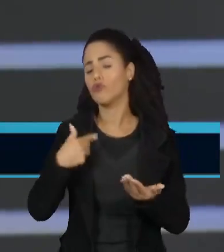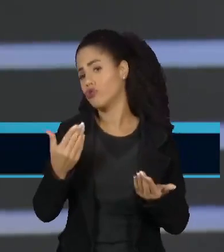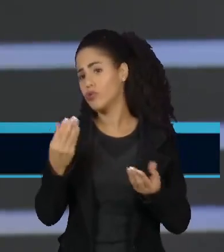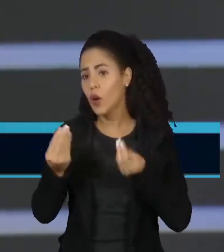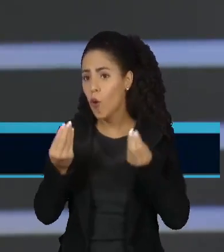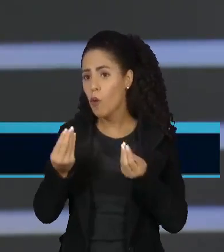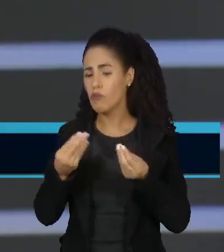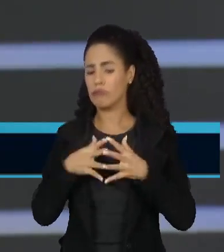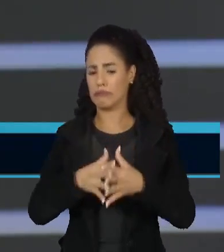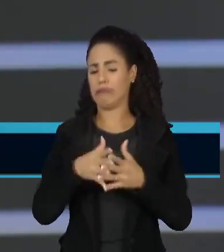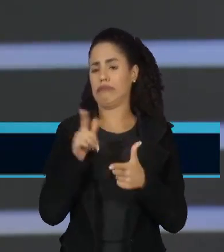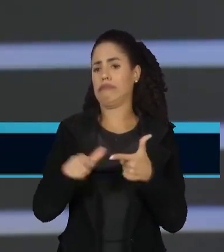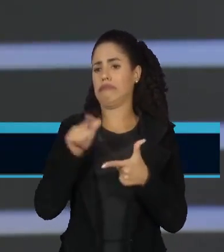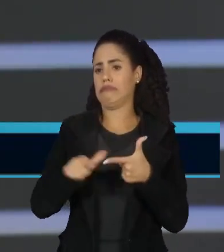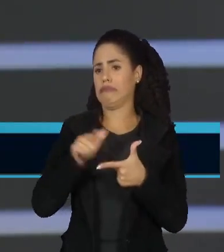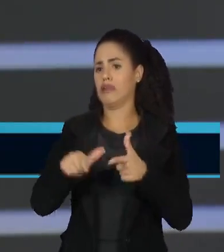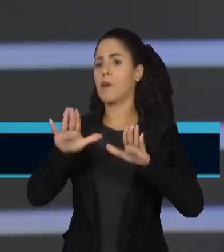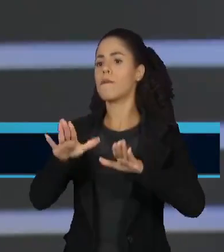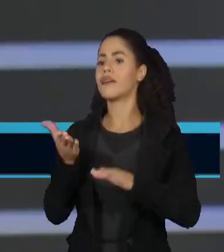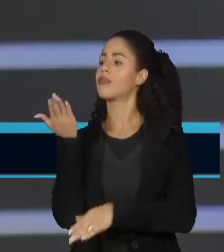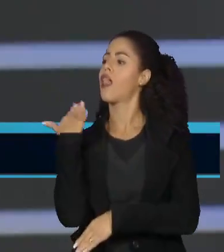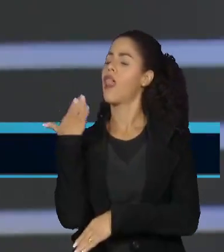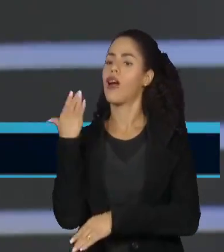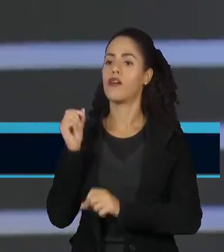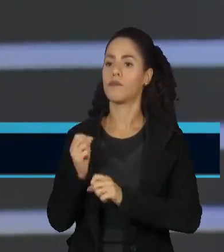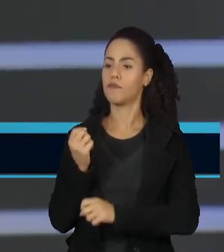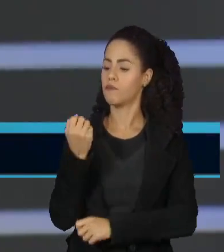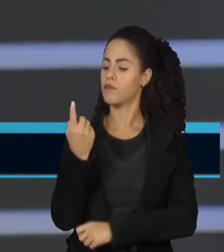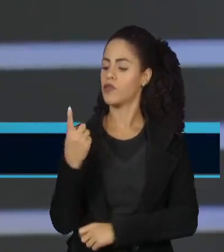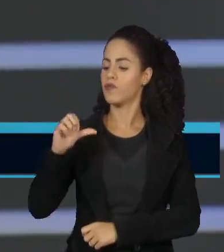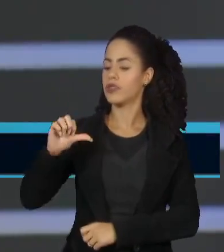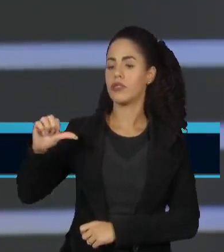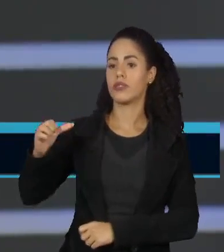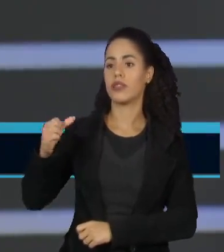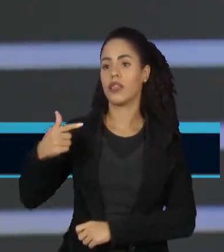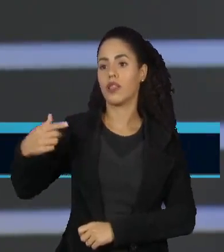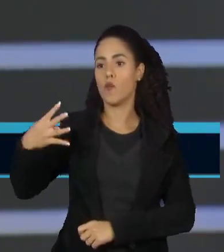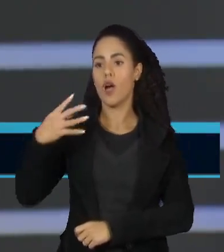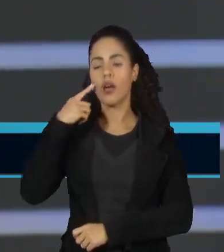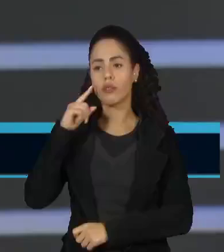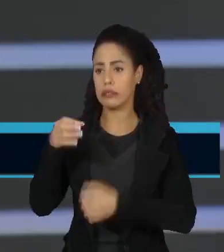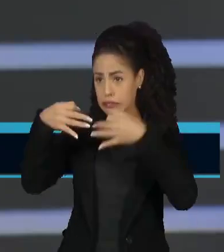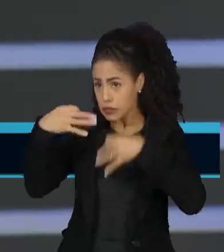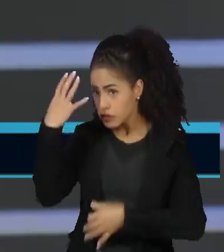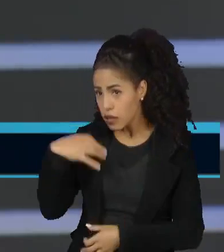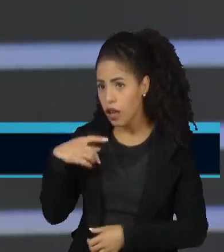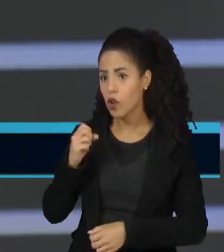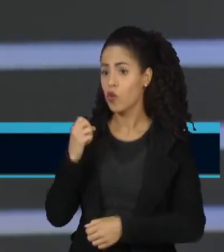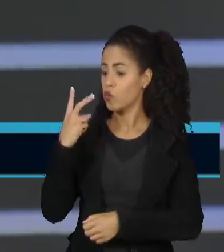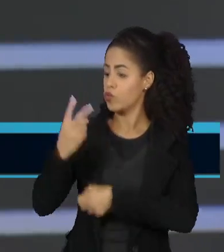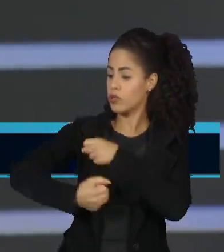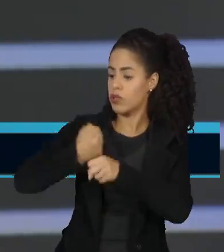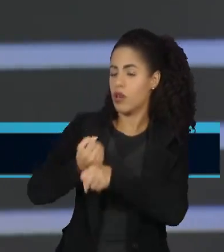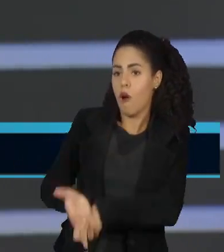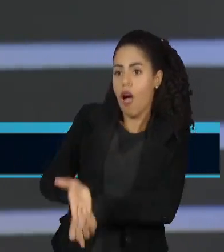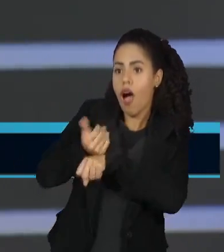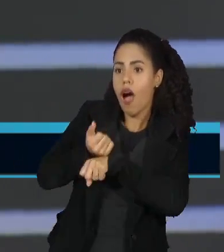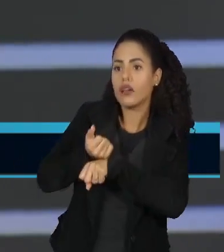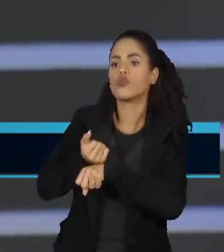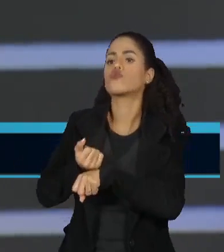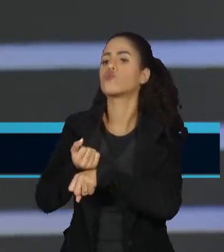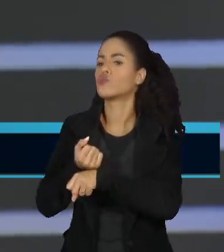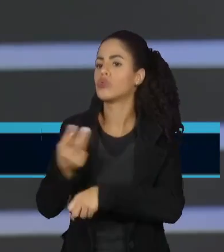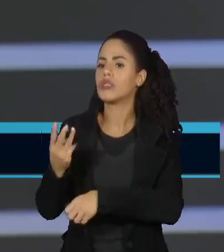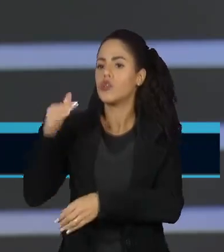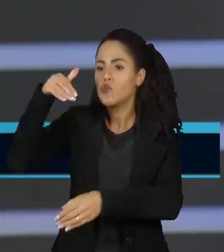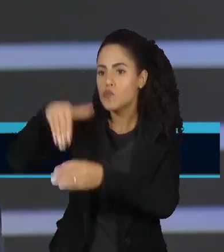absolutamente banal, Rodrigo, mas naquela conjuntura, em 74, era seríssimo. E ele tinha sido eleito 2 anos antes, com 2/3 dos votos, uma